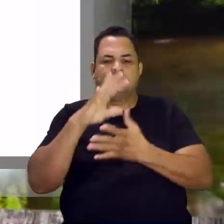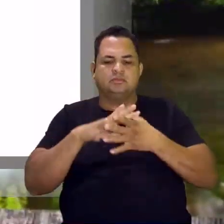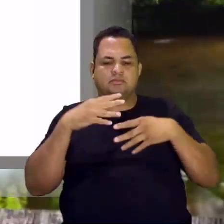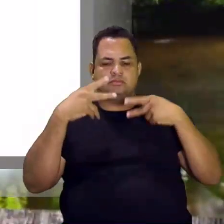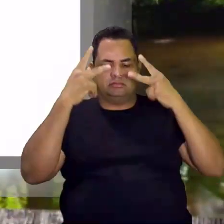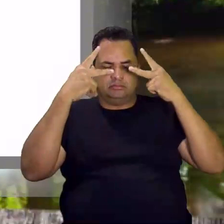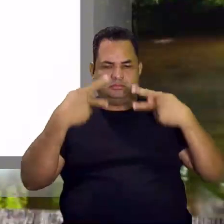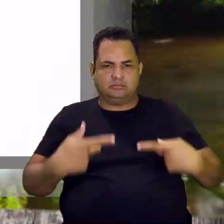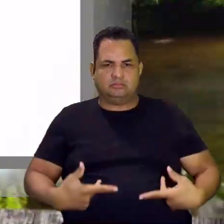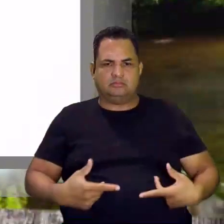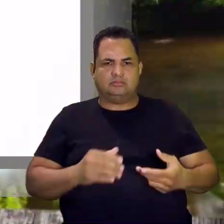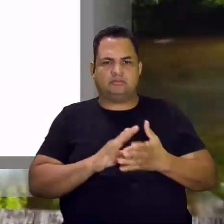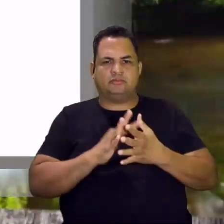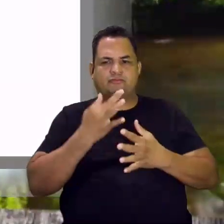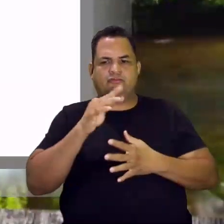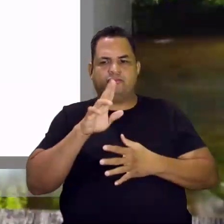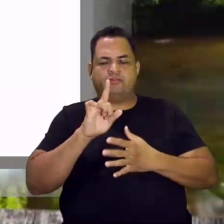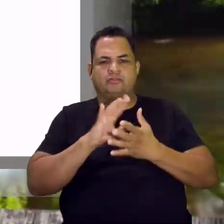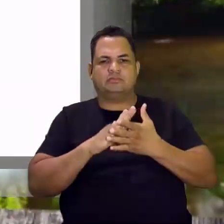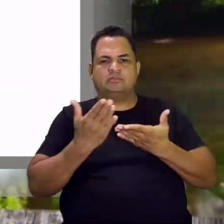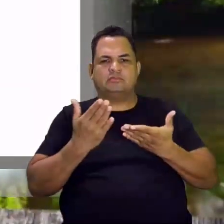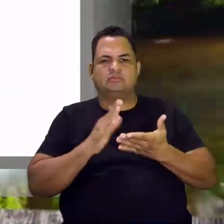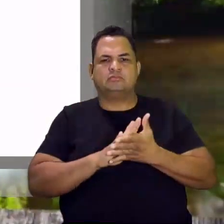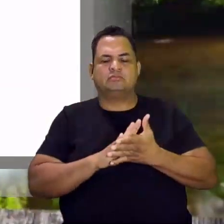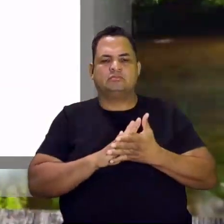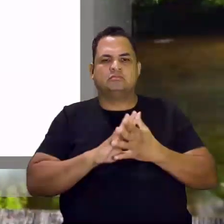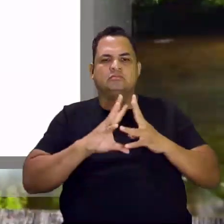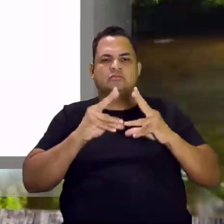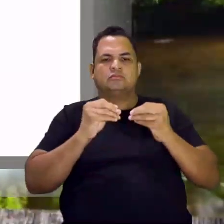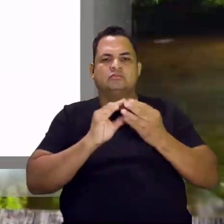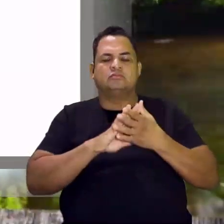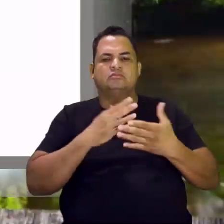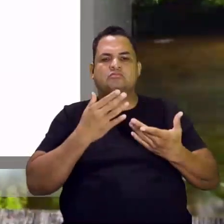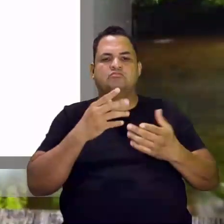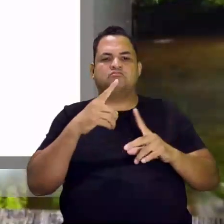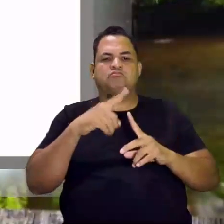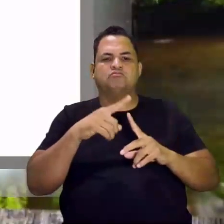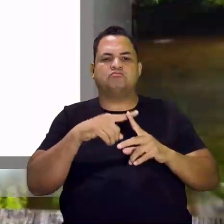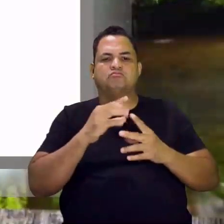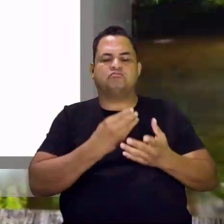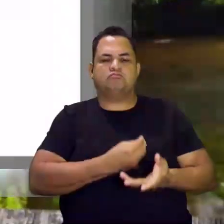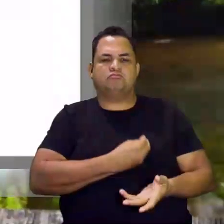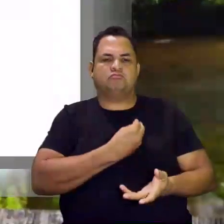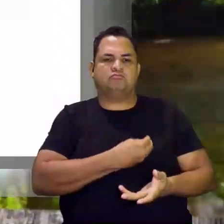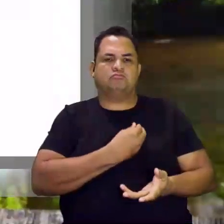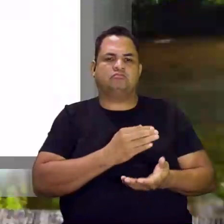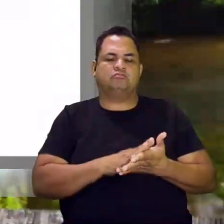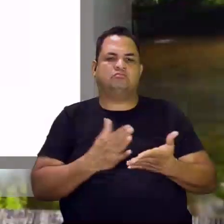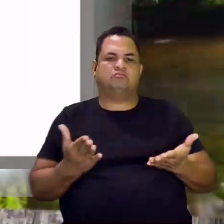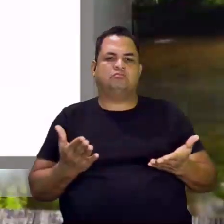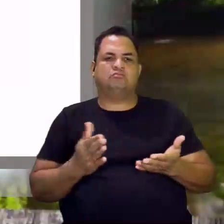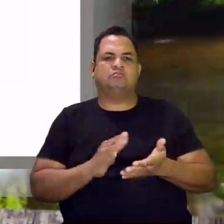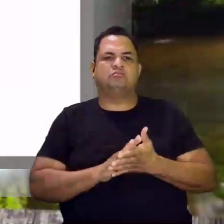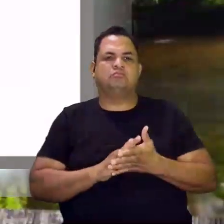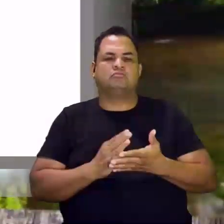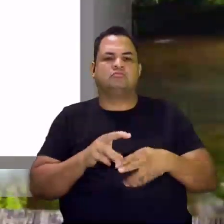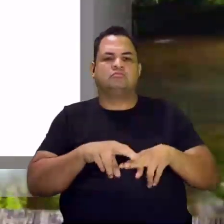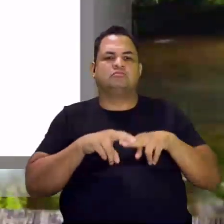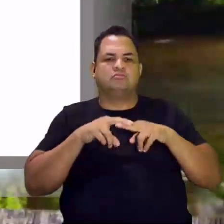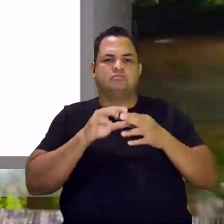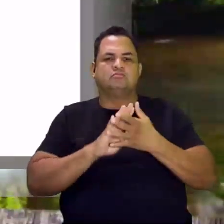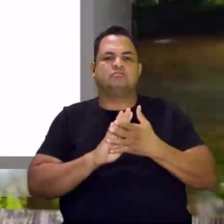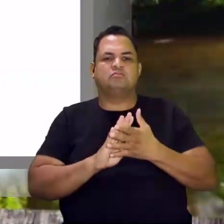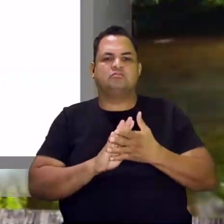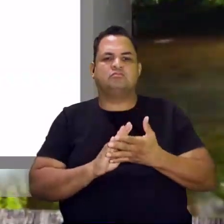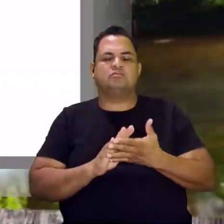humanos, tá? Fungos, eles parasitam todo tipo e qualquer tipo de ser vivo, tá bom? Por isso são chamados